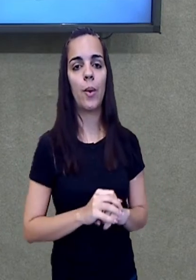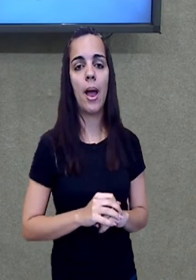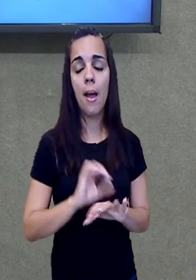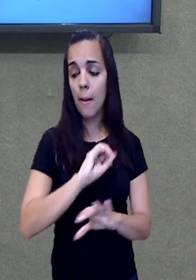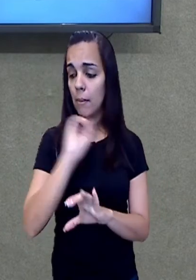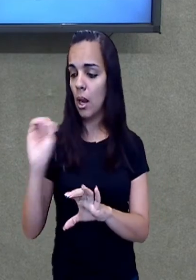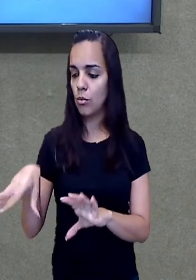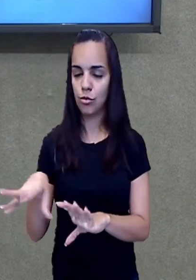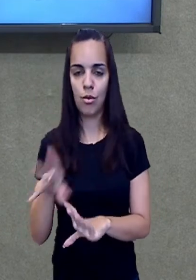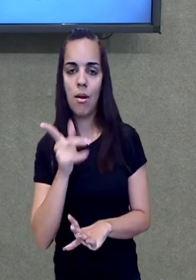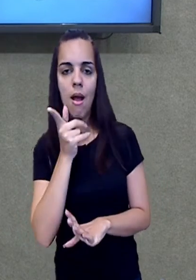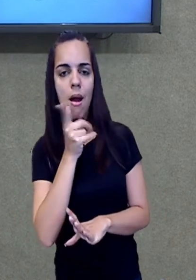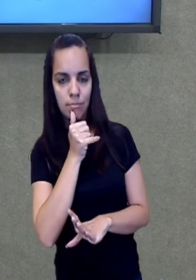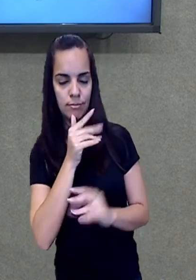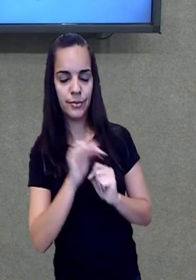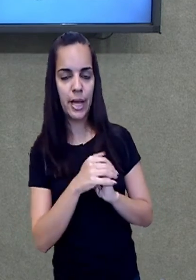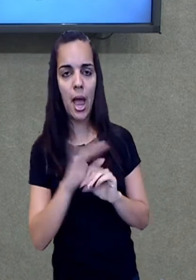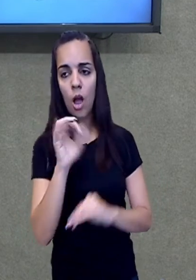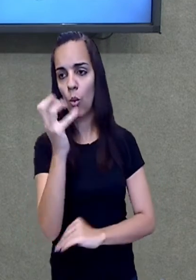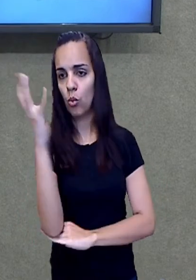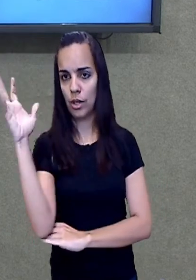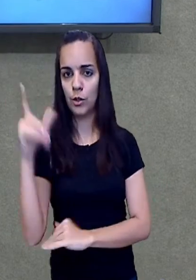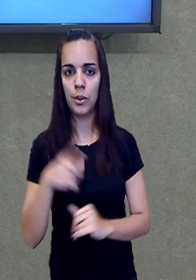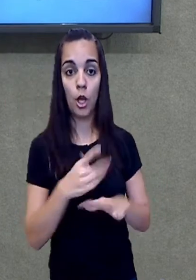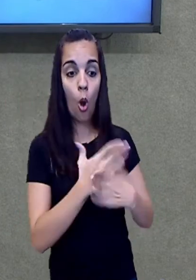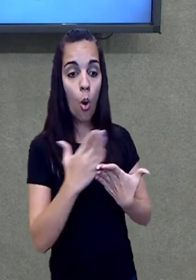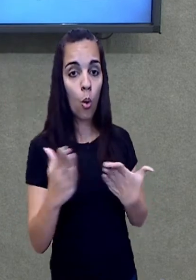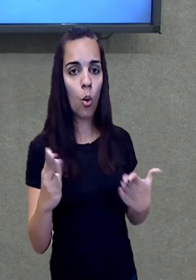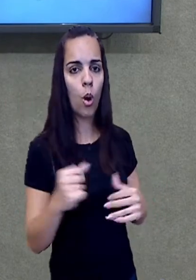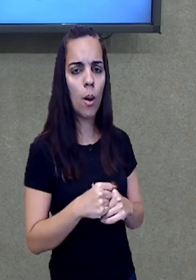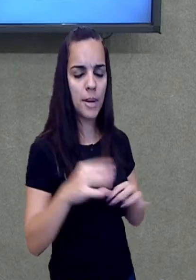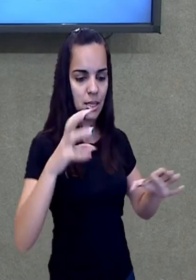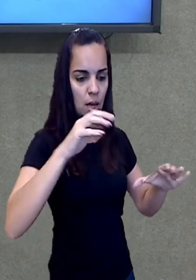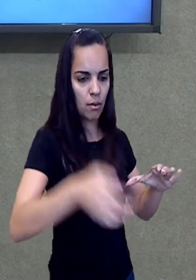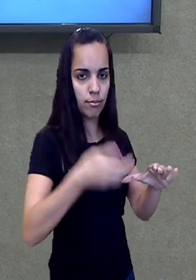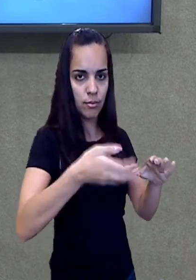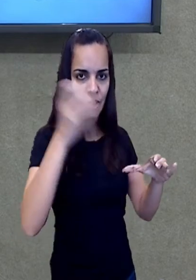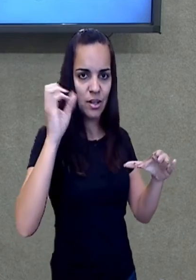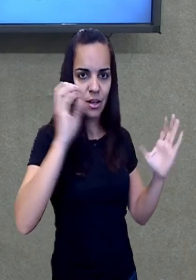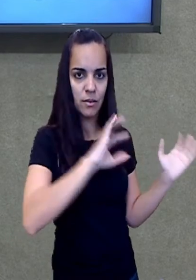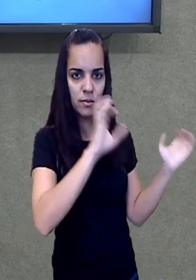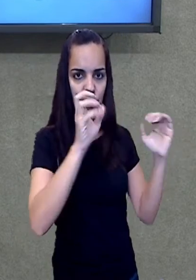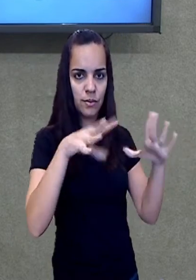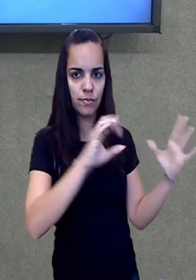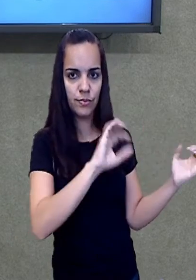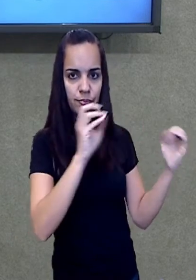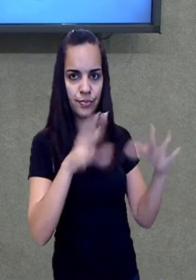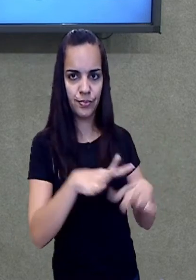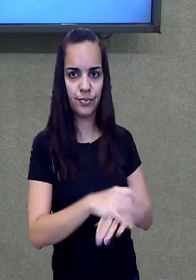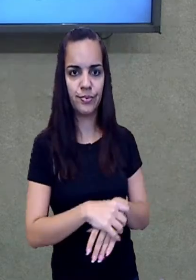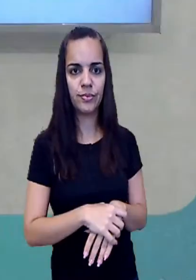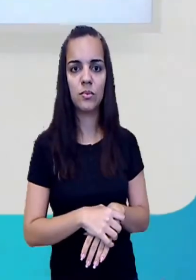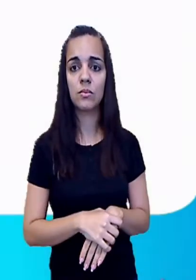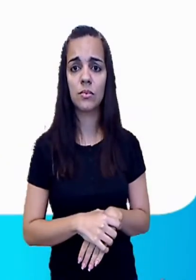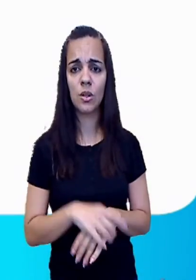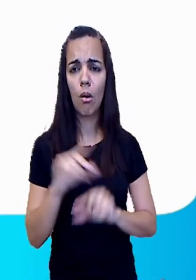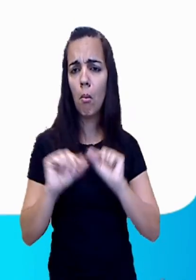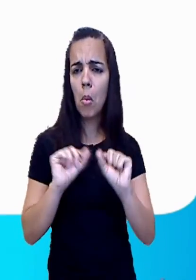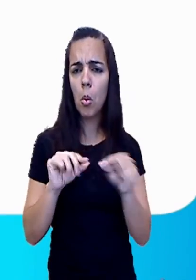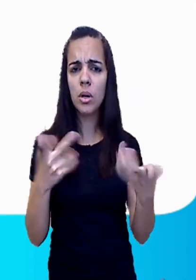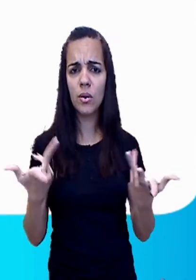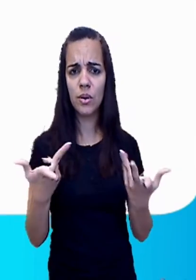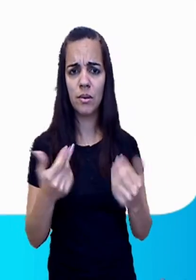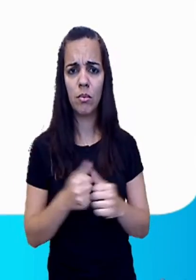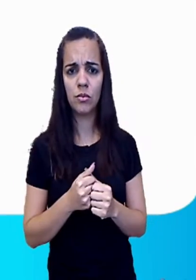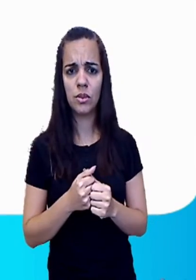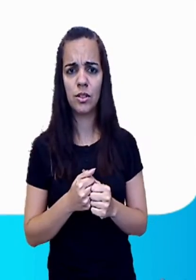vai usar mais, os rejeitos, por isso que eles são rejeitados. Então, o que é então, olha lá, o que